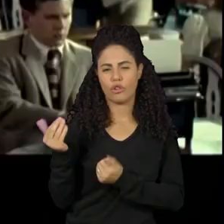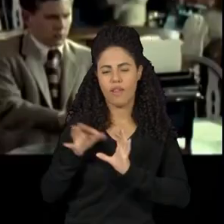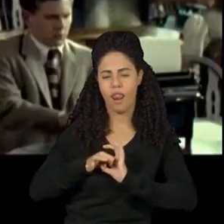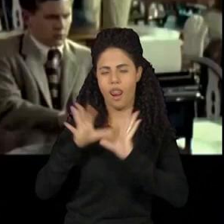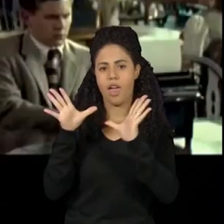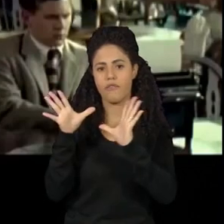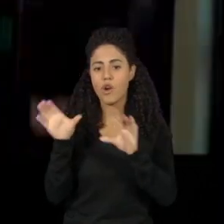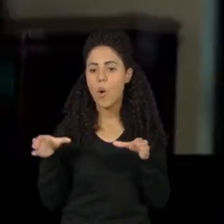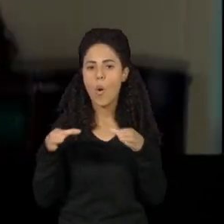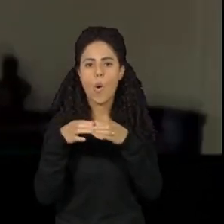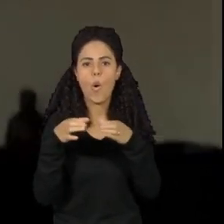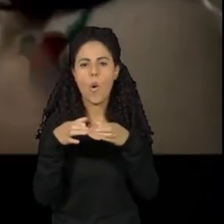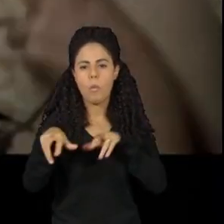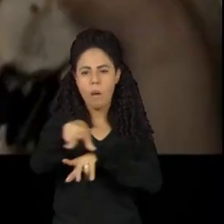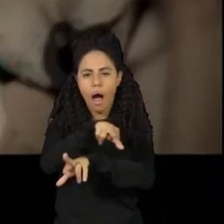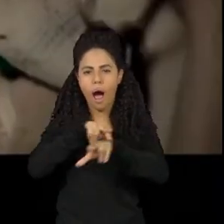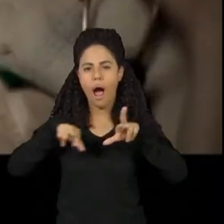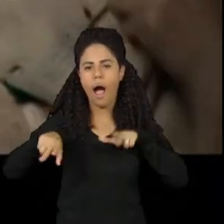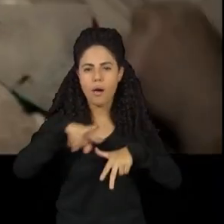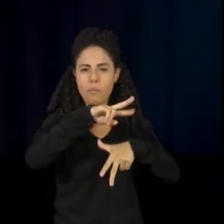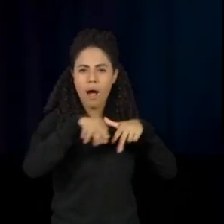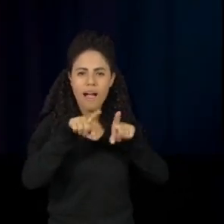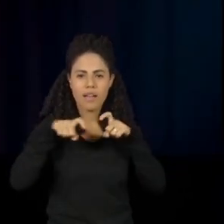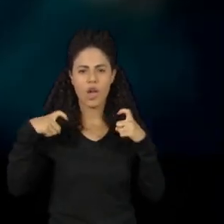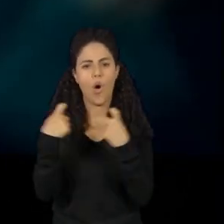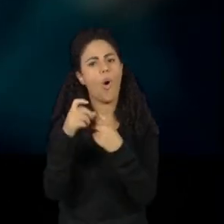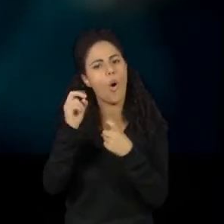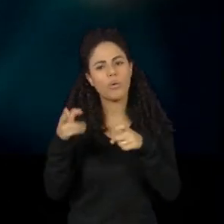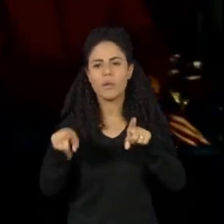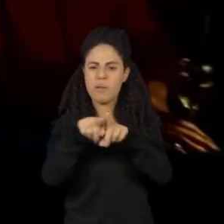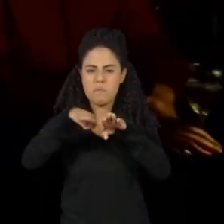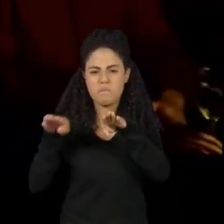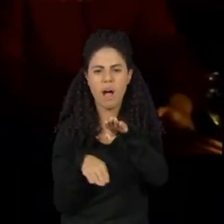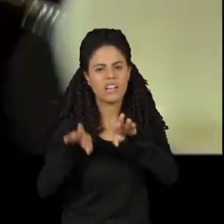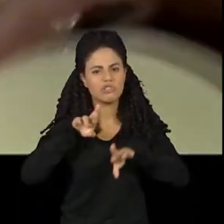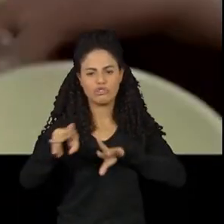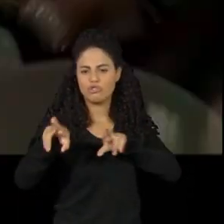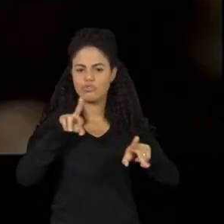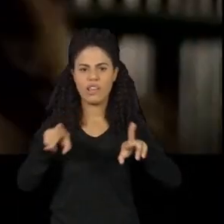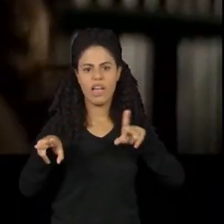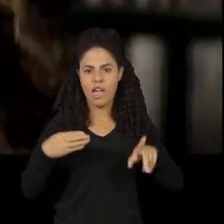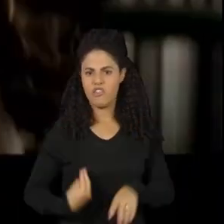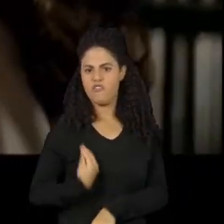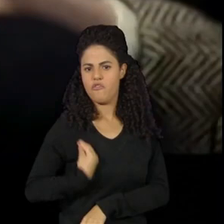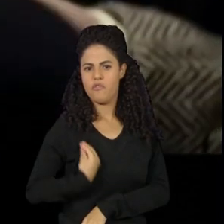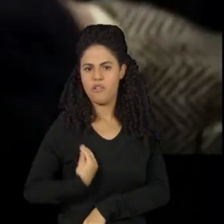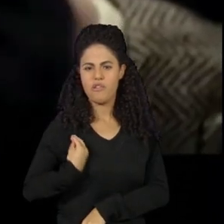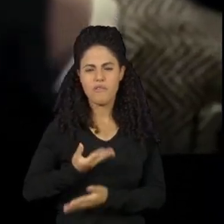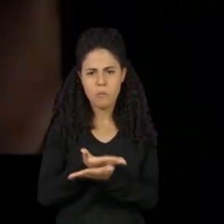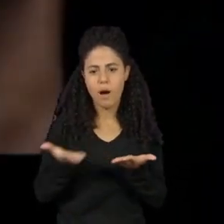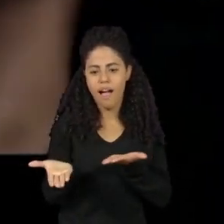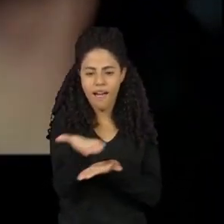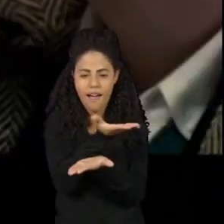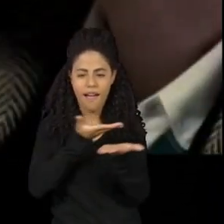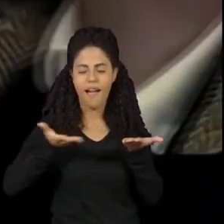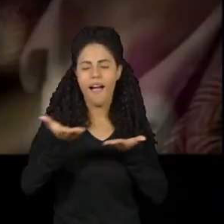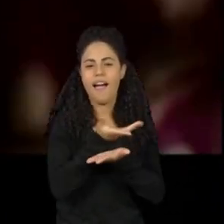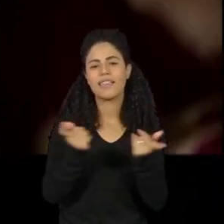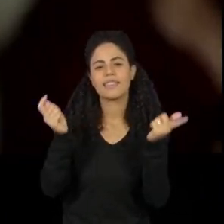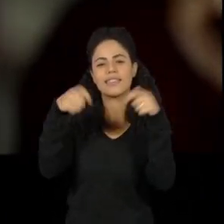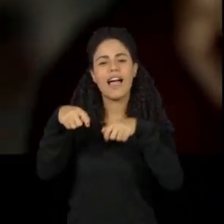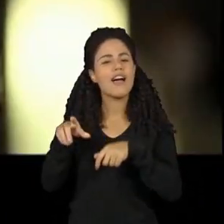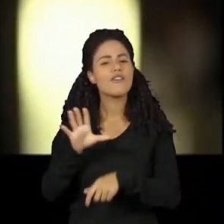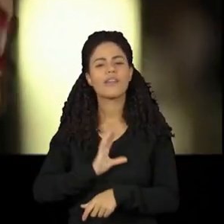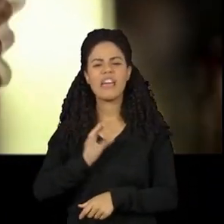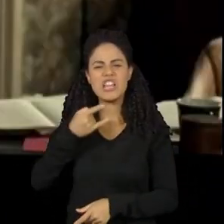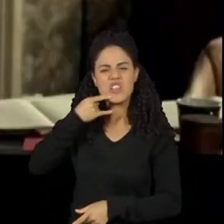Grupos de etnia, orientação sexual ou classe social distintas conviviam em relativa harmonia, embalados pelo